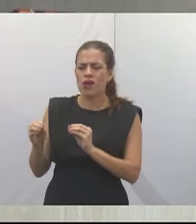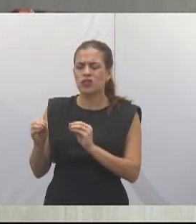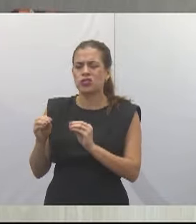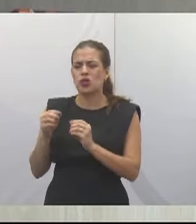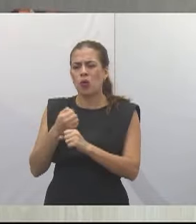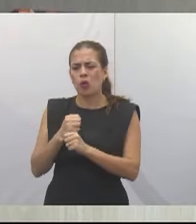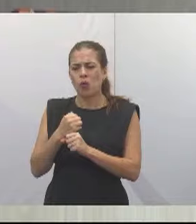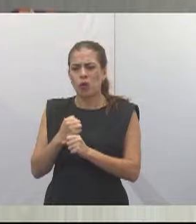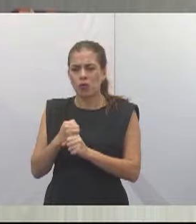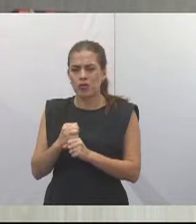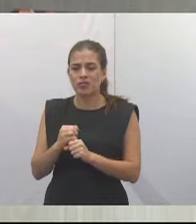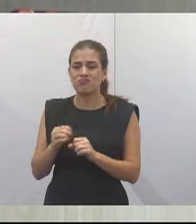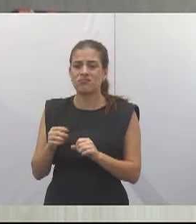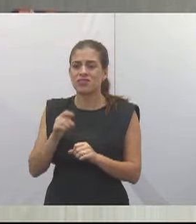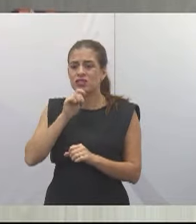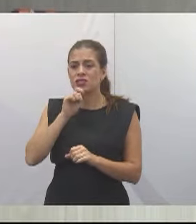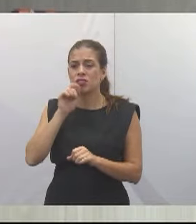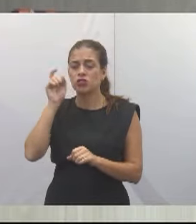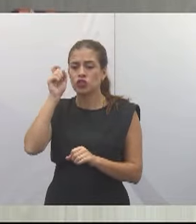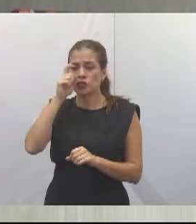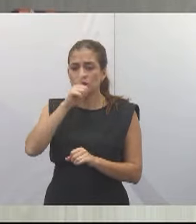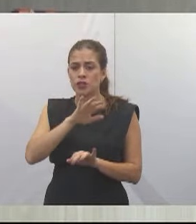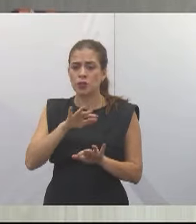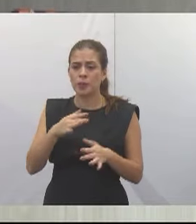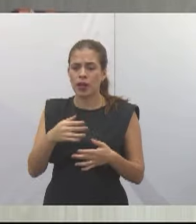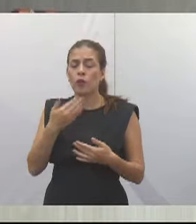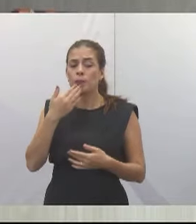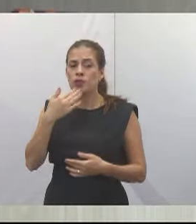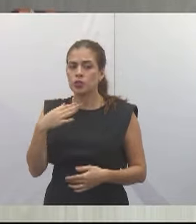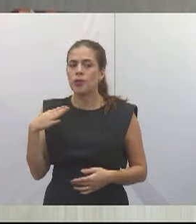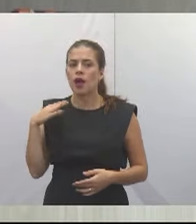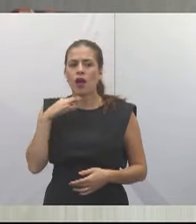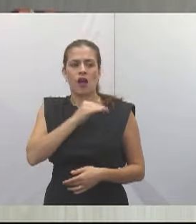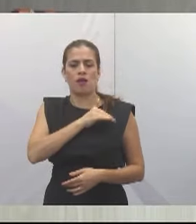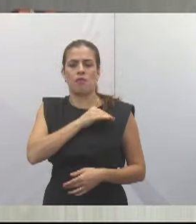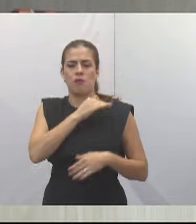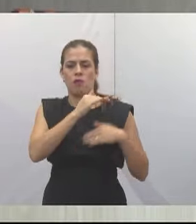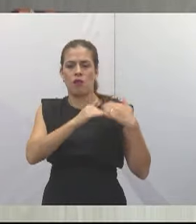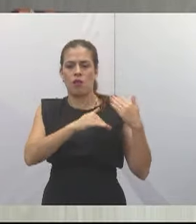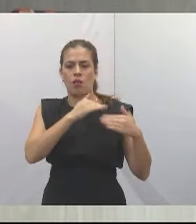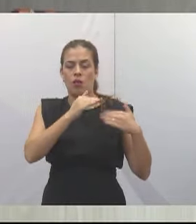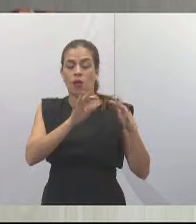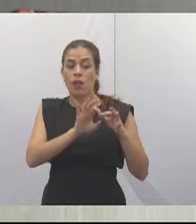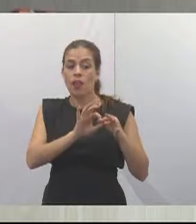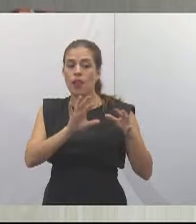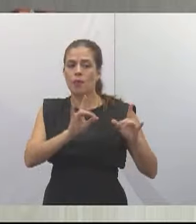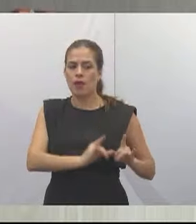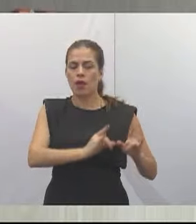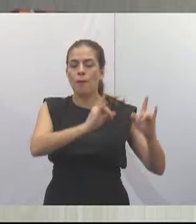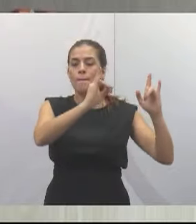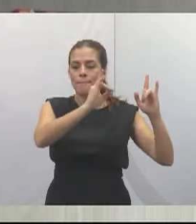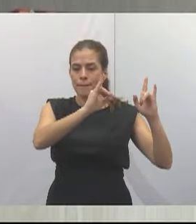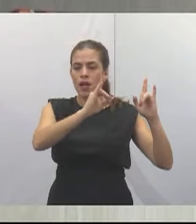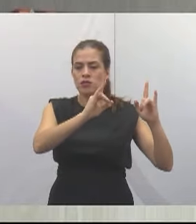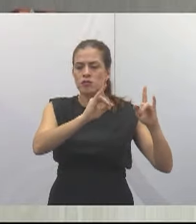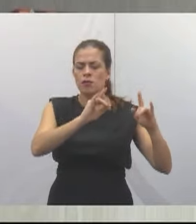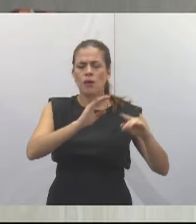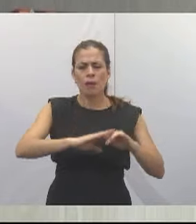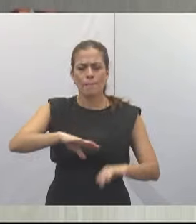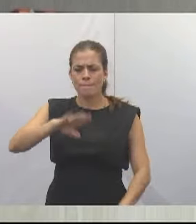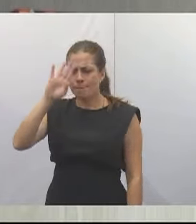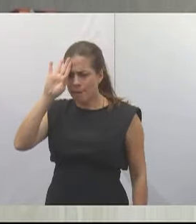tendo ali uma dificuldade, mas eu vou pedir para acelerar esse processo e liberar logo o prédio, que também é primordial